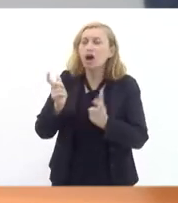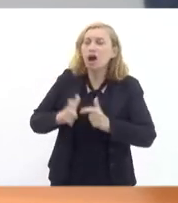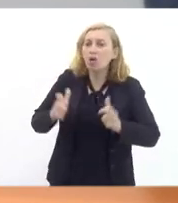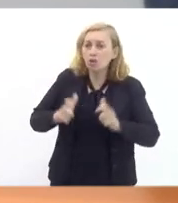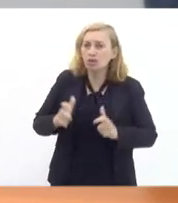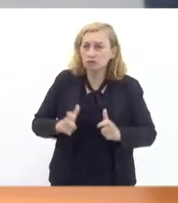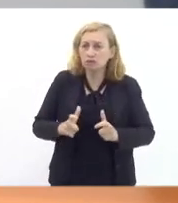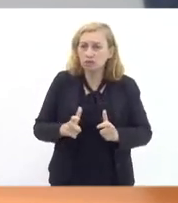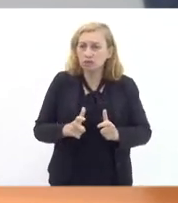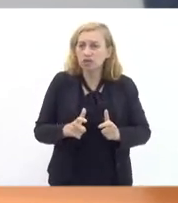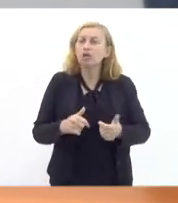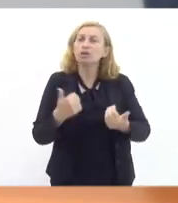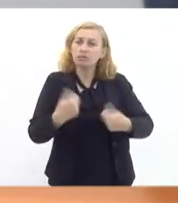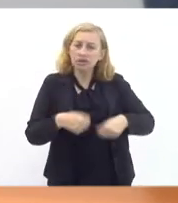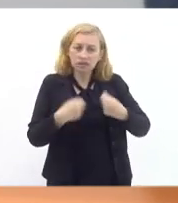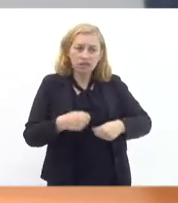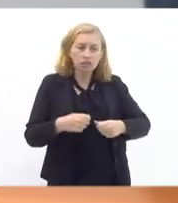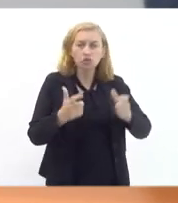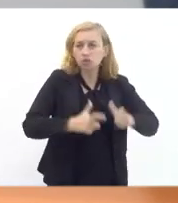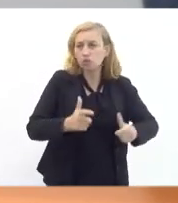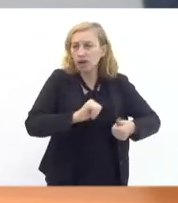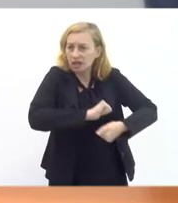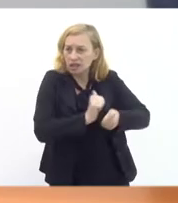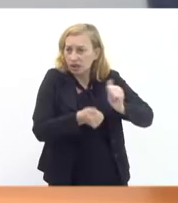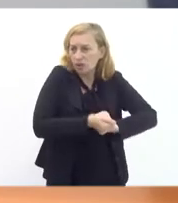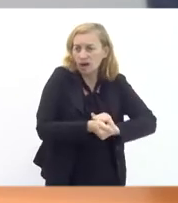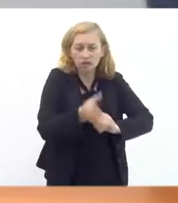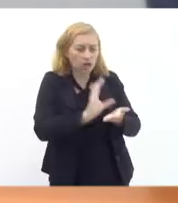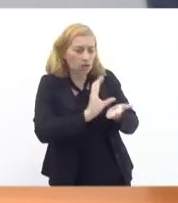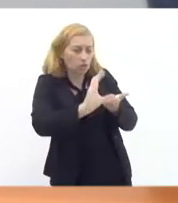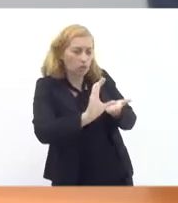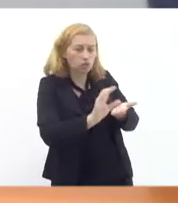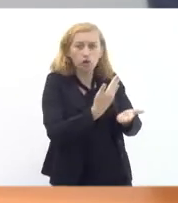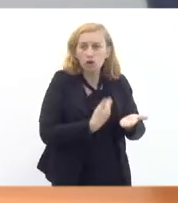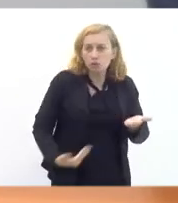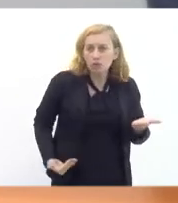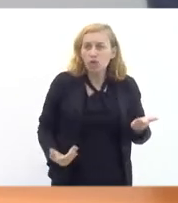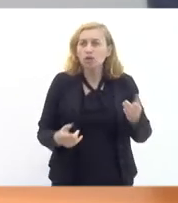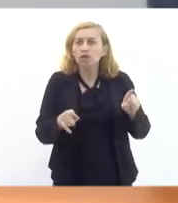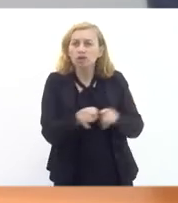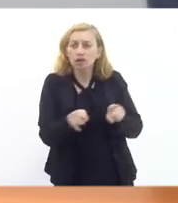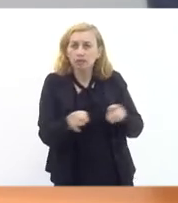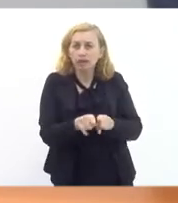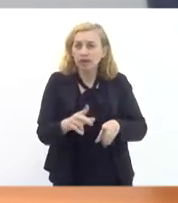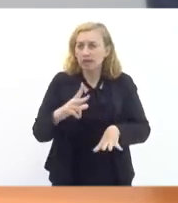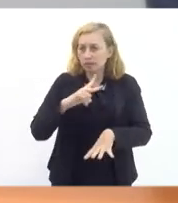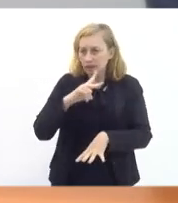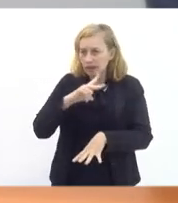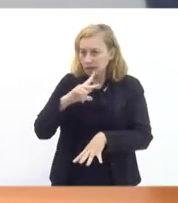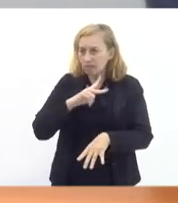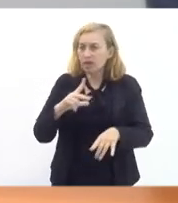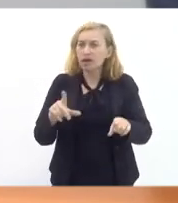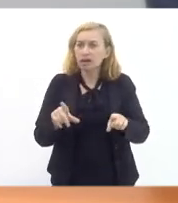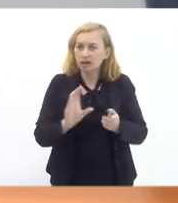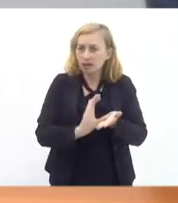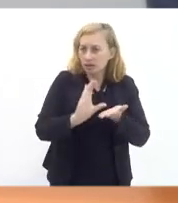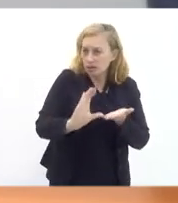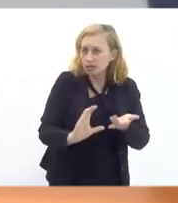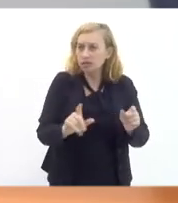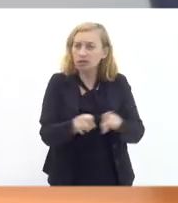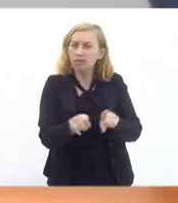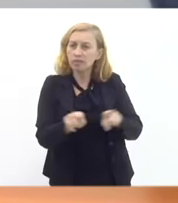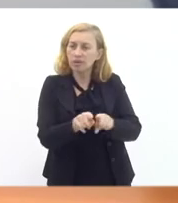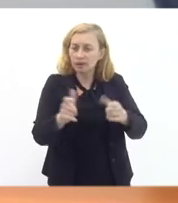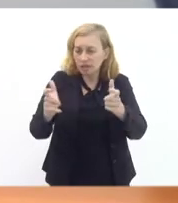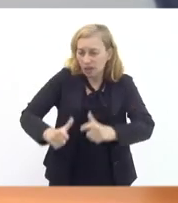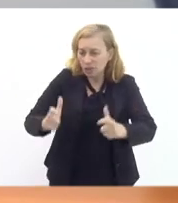não é adequado. Então, nós precisamos de recursos, não só públicos, mas também da iniciativa privada, para ter locais para enviar